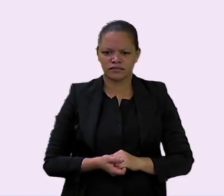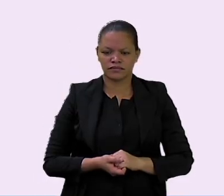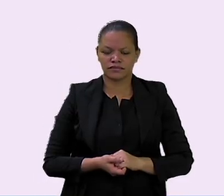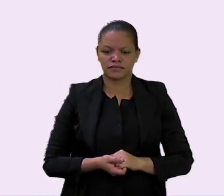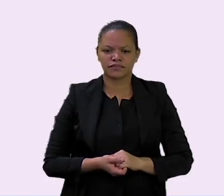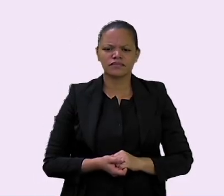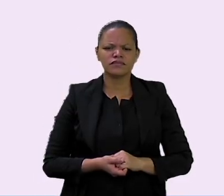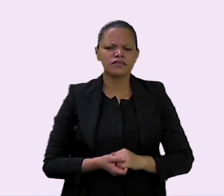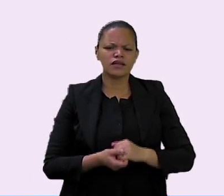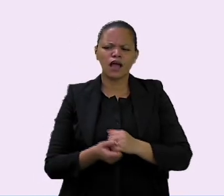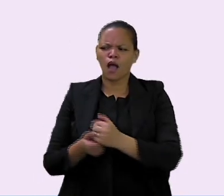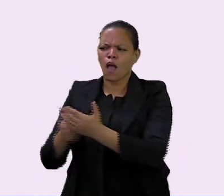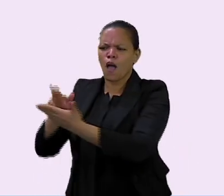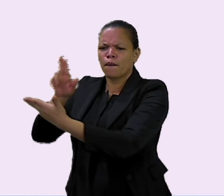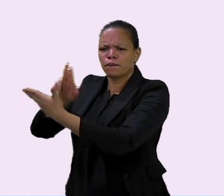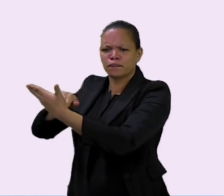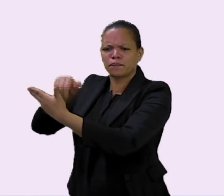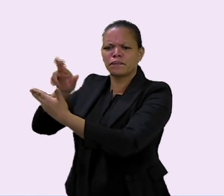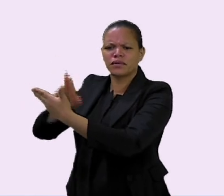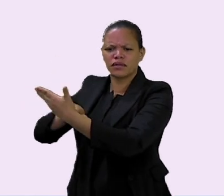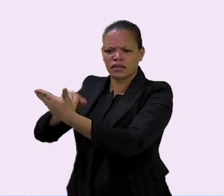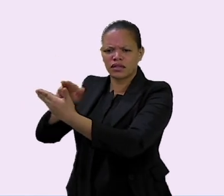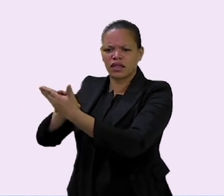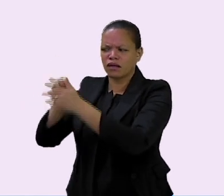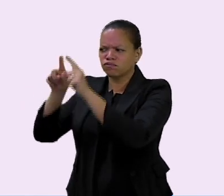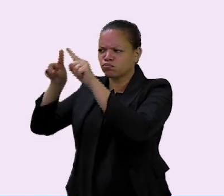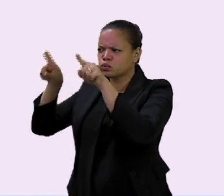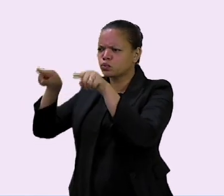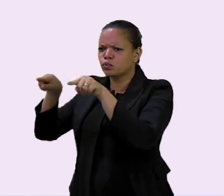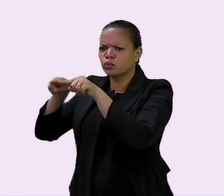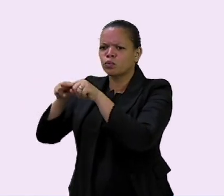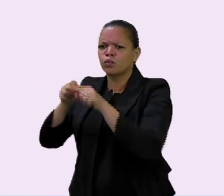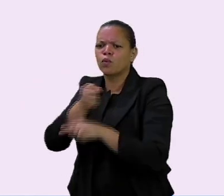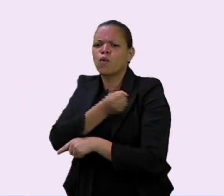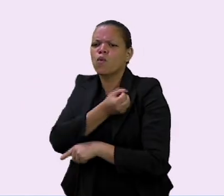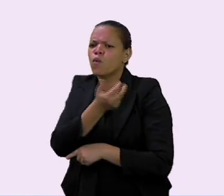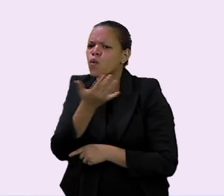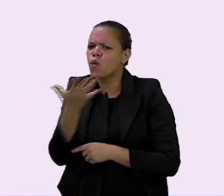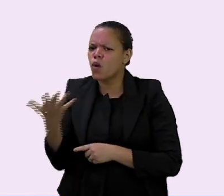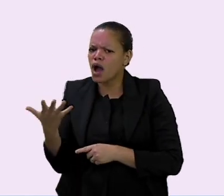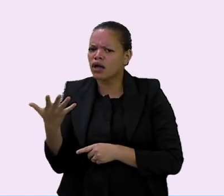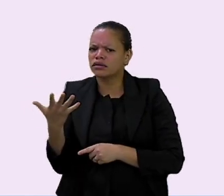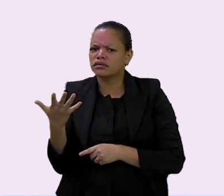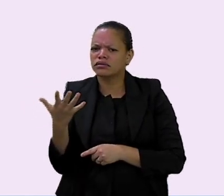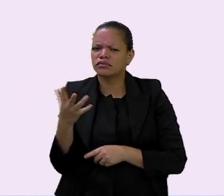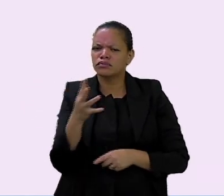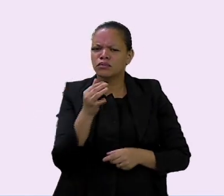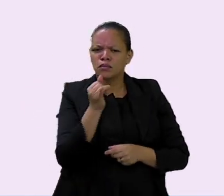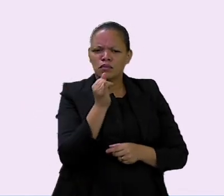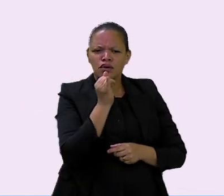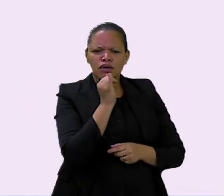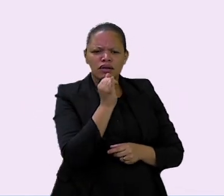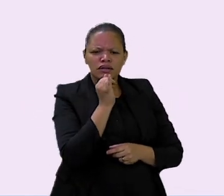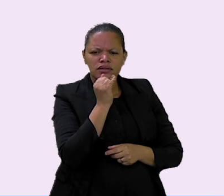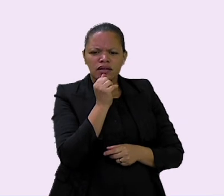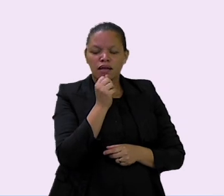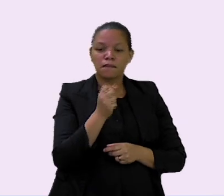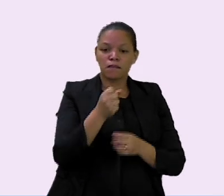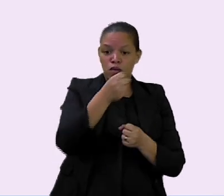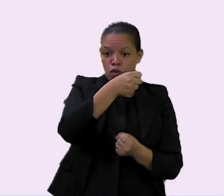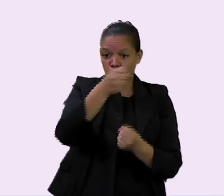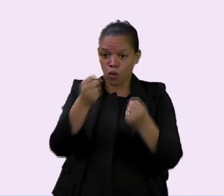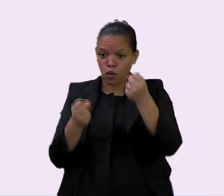que pintar quantos quadradinhos? No carro foram 5 crianças, não foi? Então, vou colorir